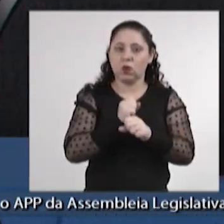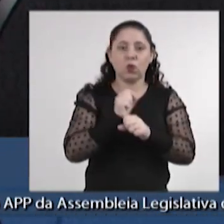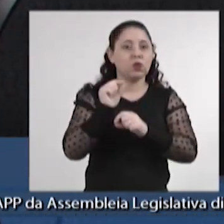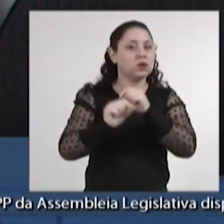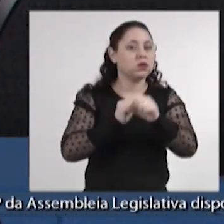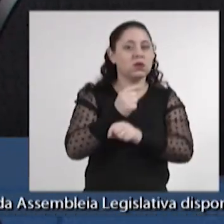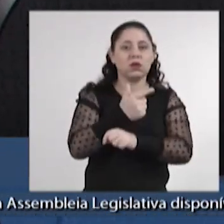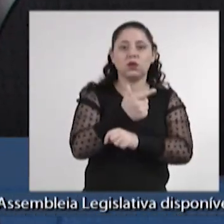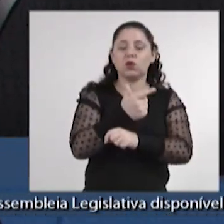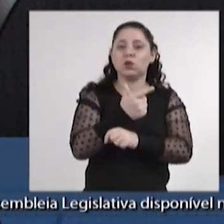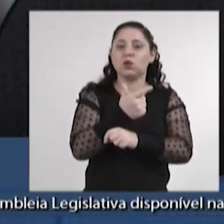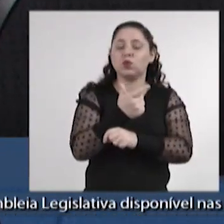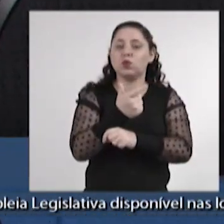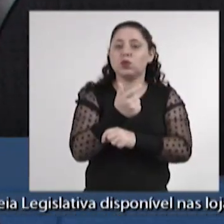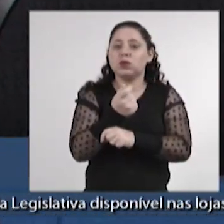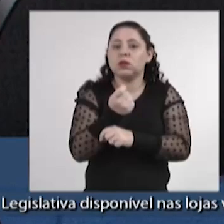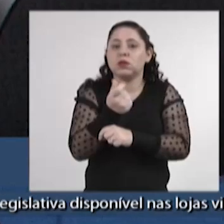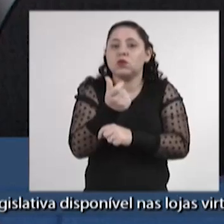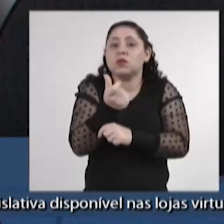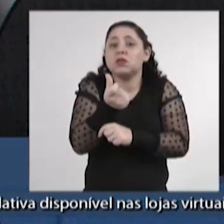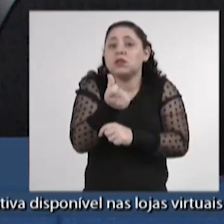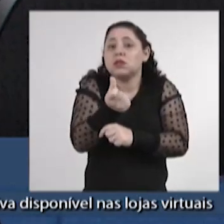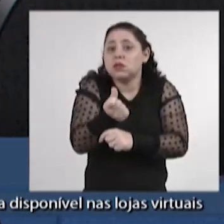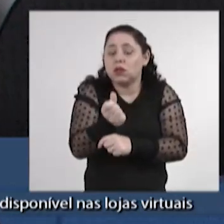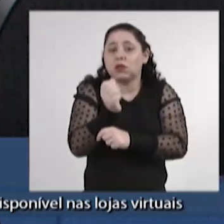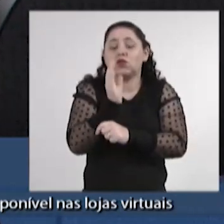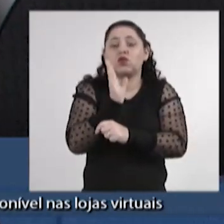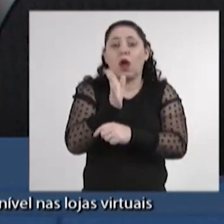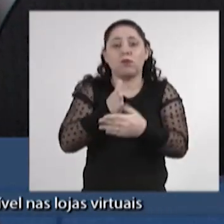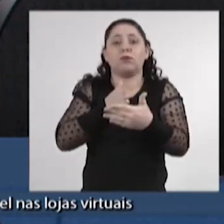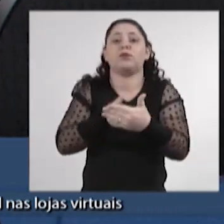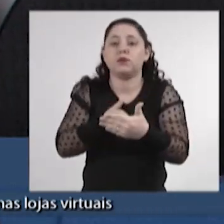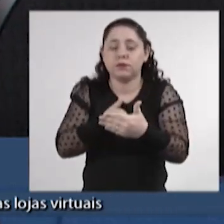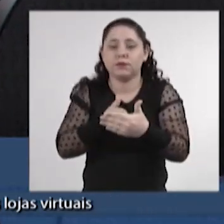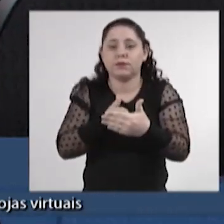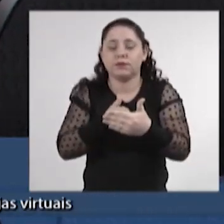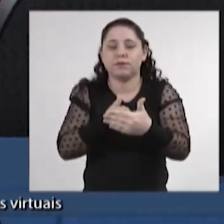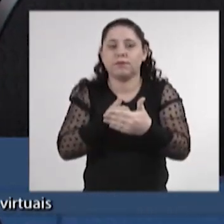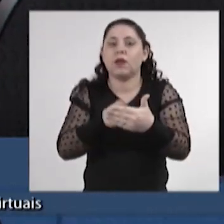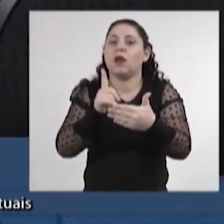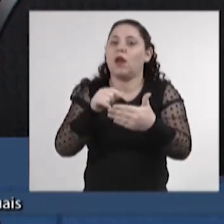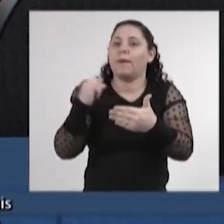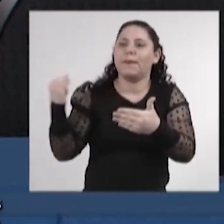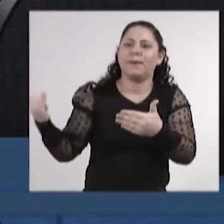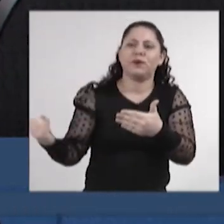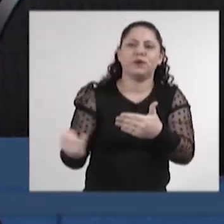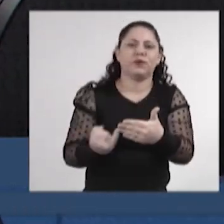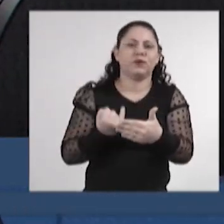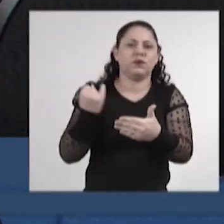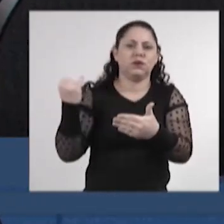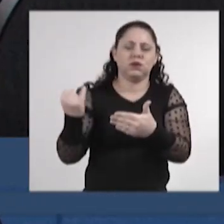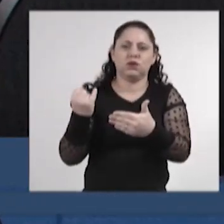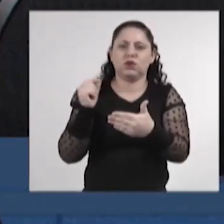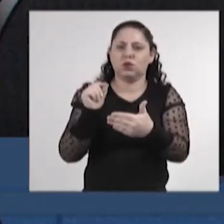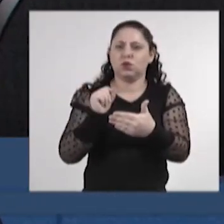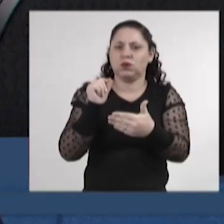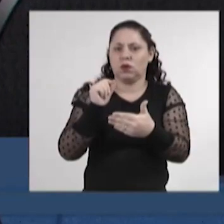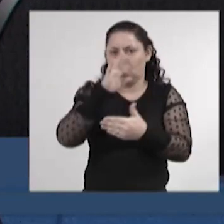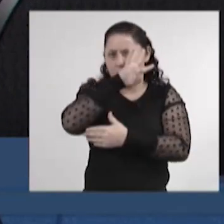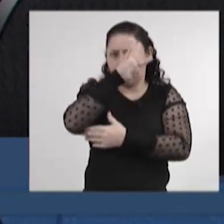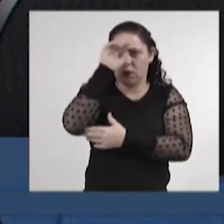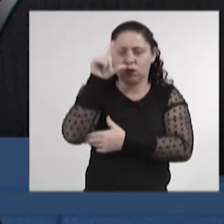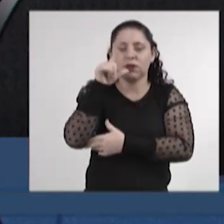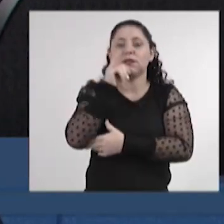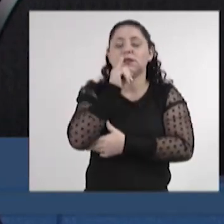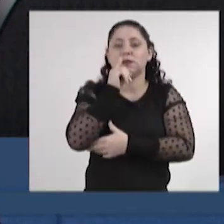tendo 206 barragens já existentes a montante da gente. Então, a relevância do Mato Grosso do